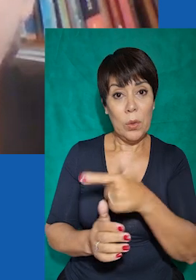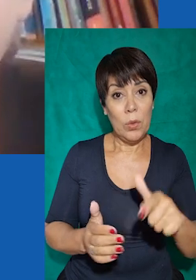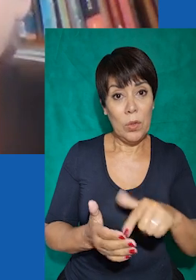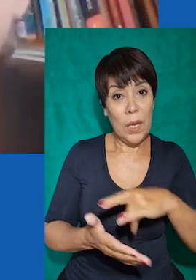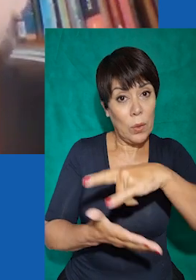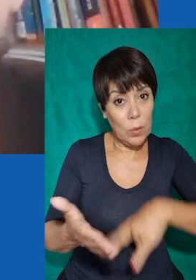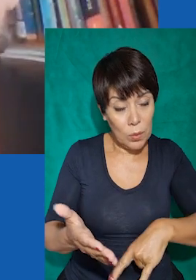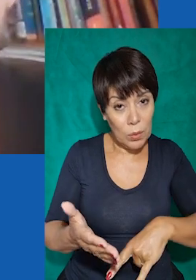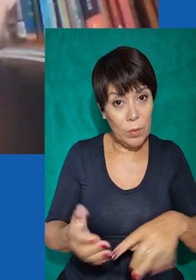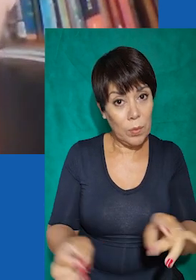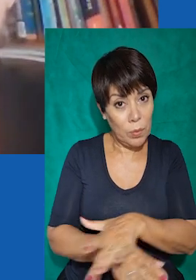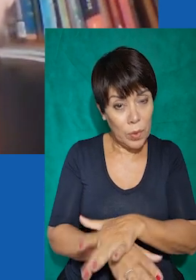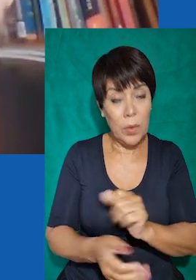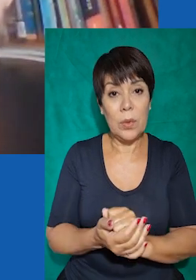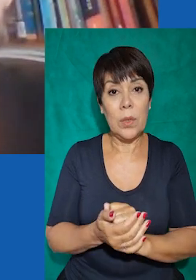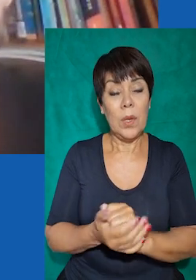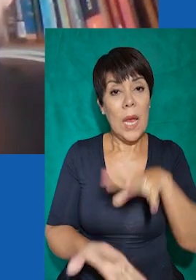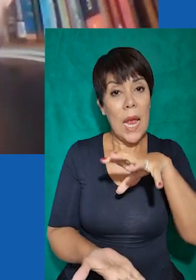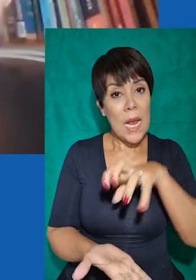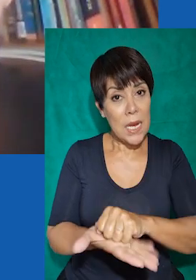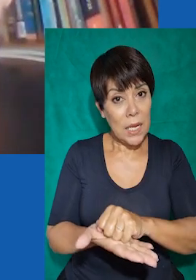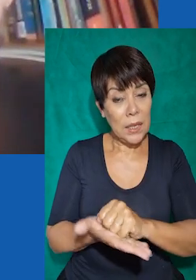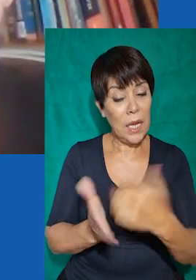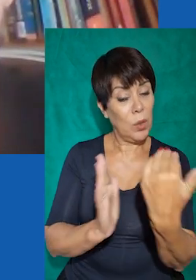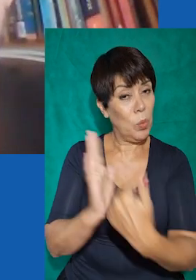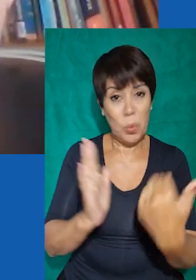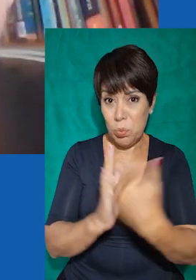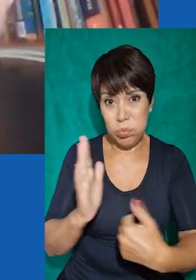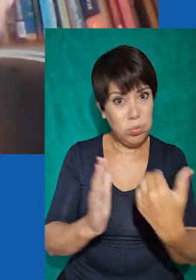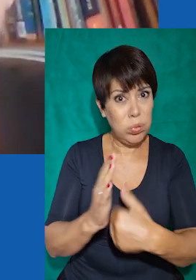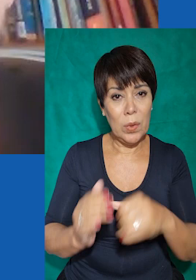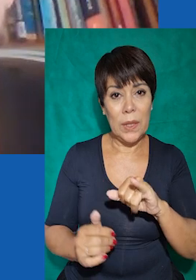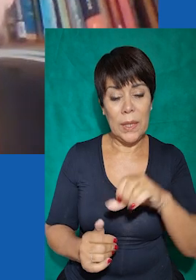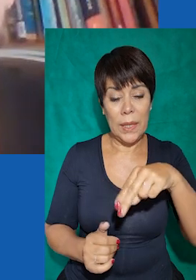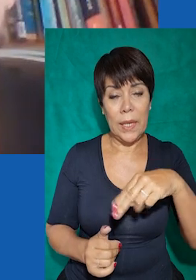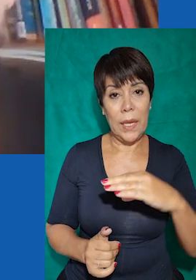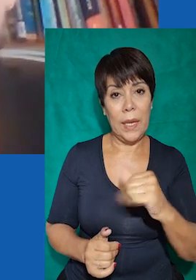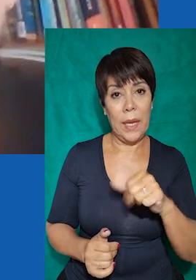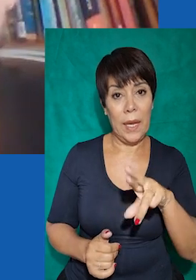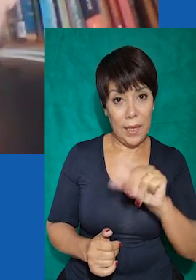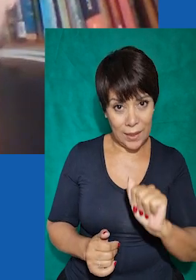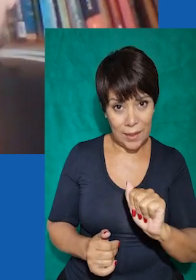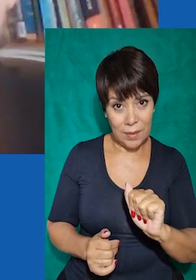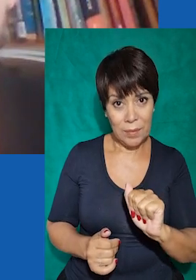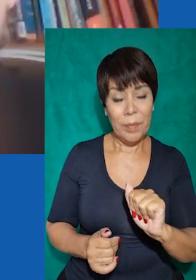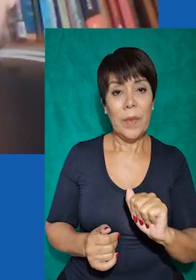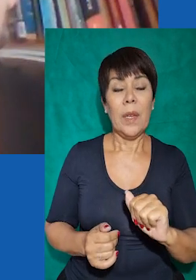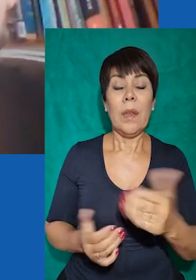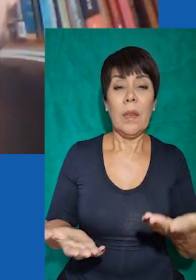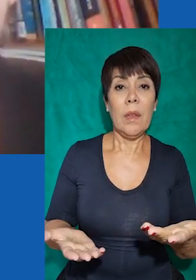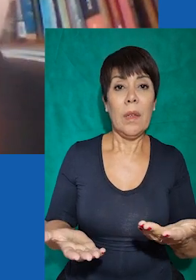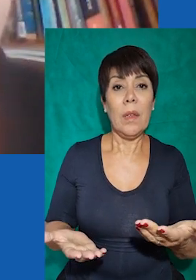homologadas, né, do cadastro do INCRA, que,